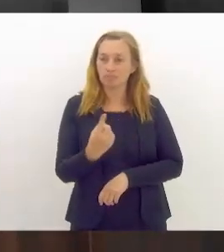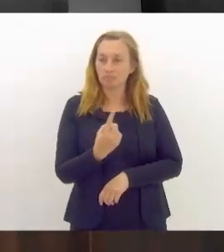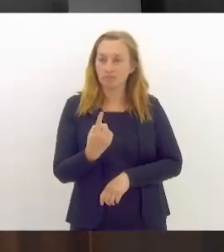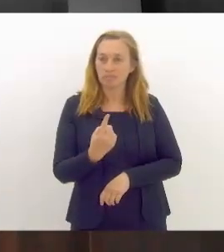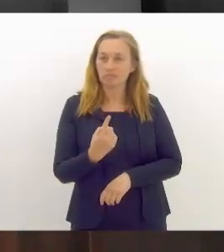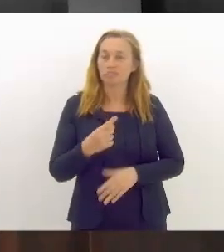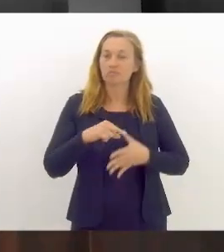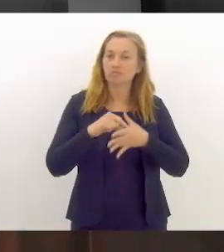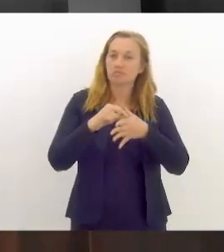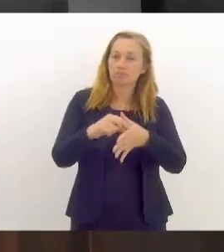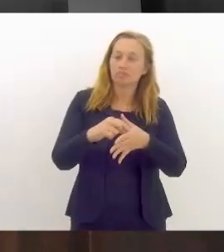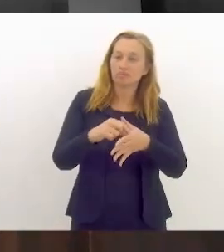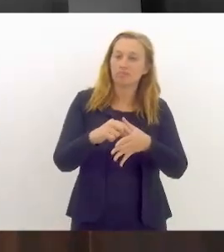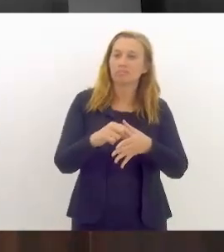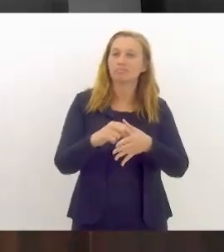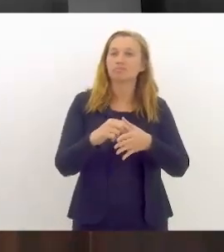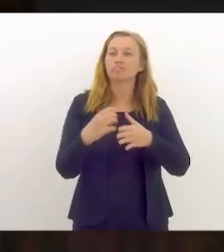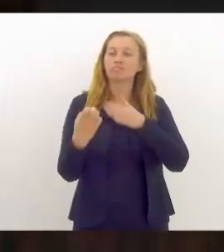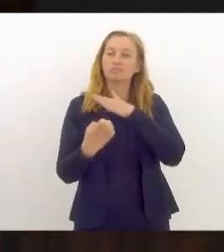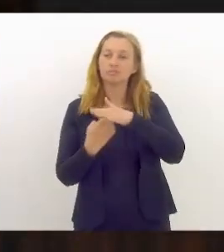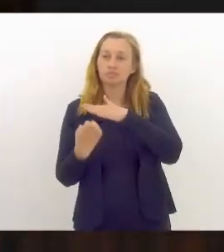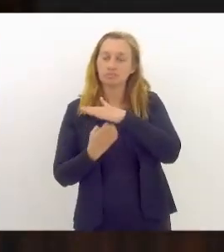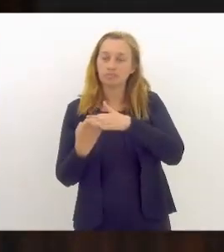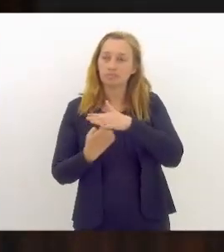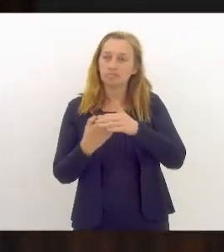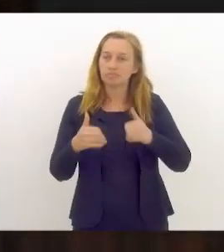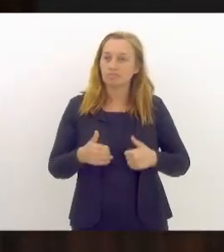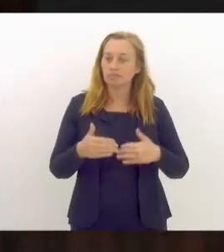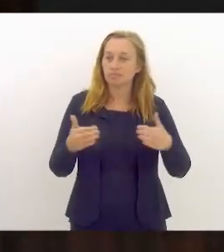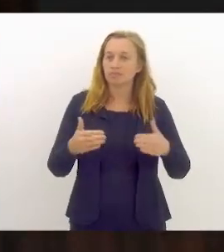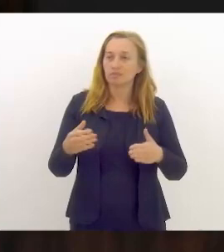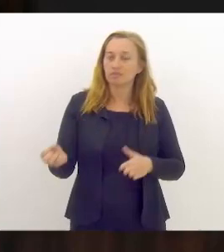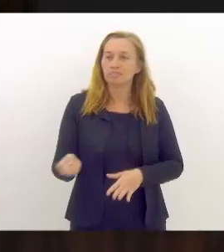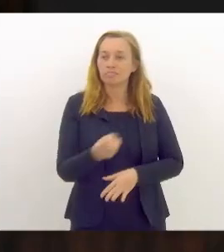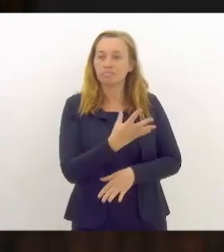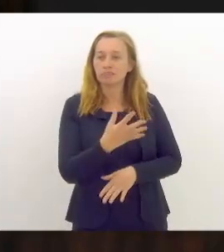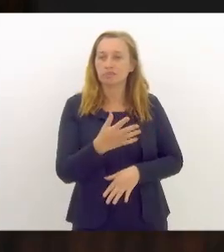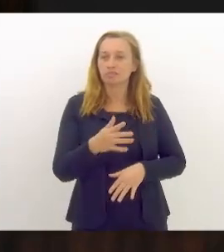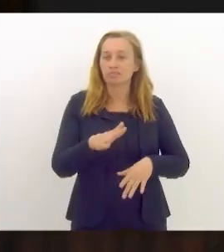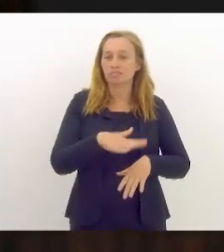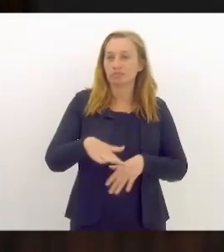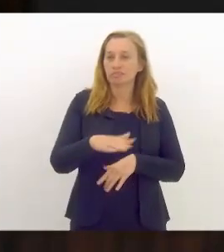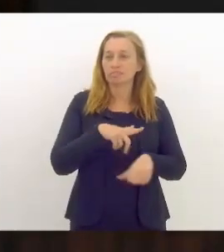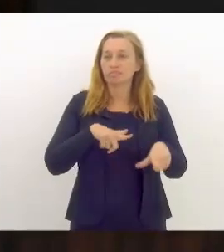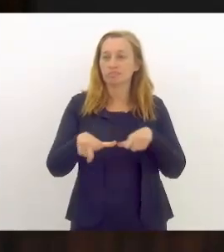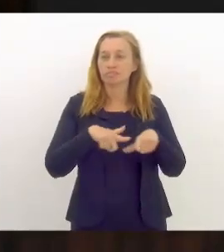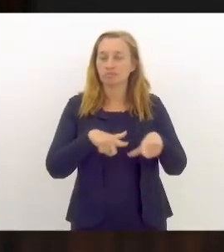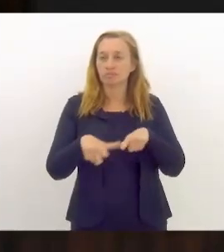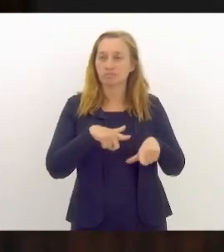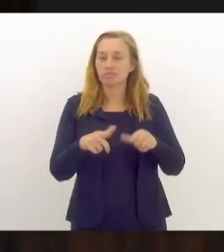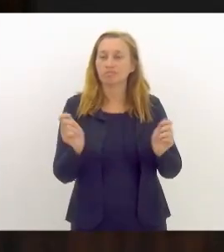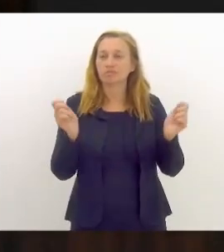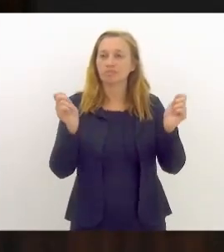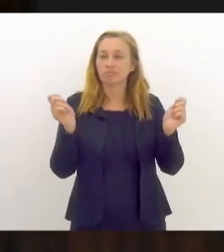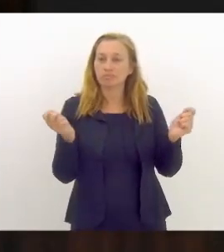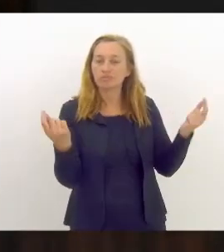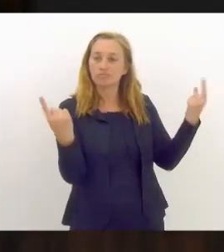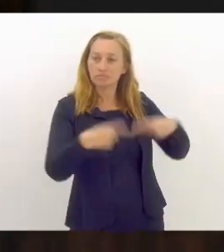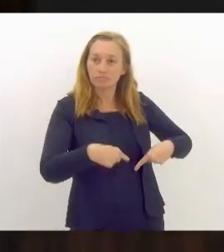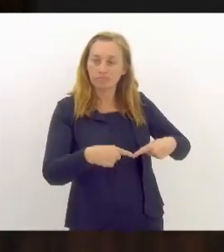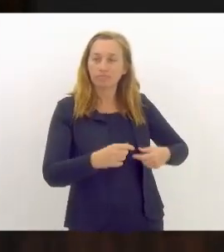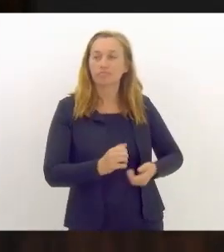de liderar empresas que promovam a abertura de novos postos de trabalho e competitividade